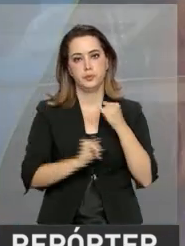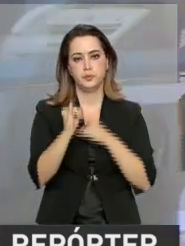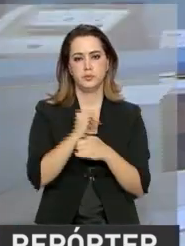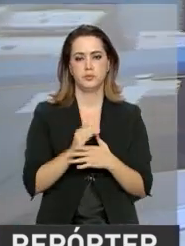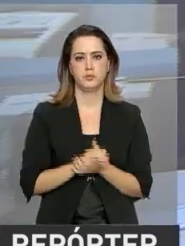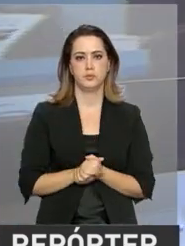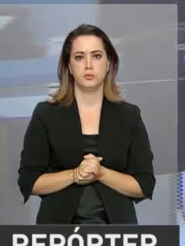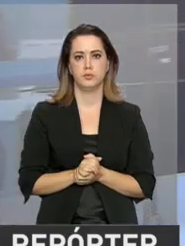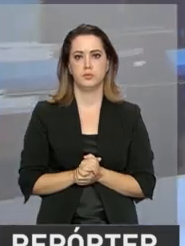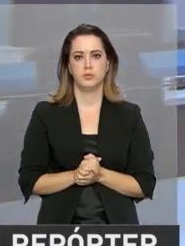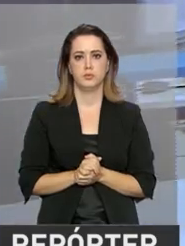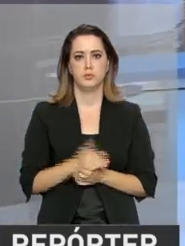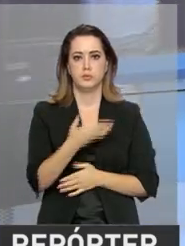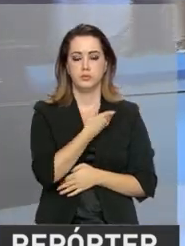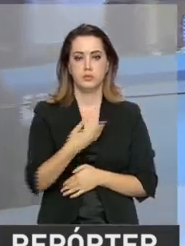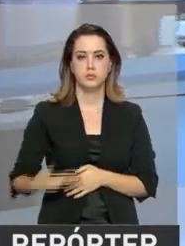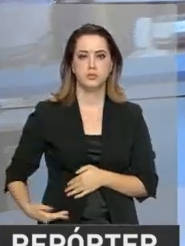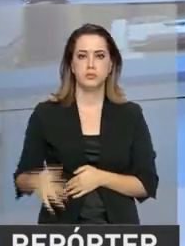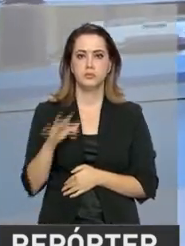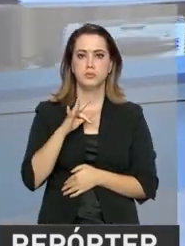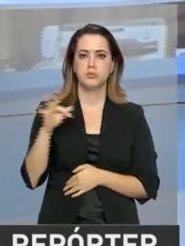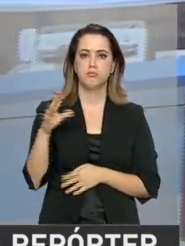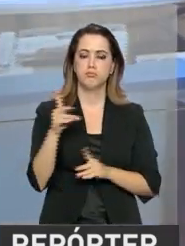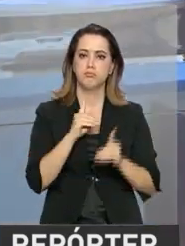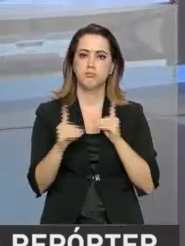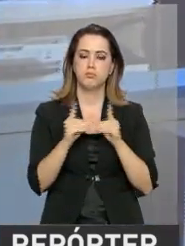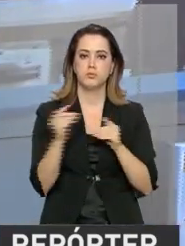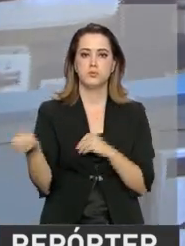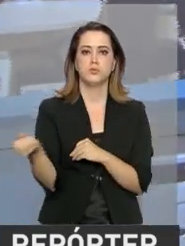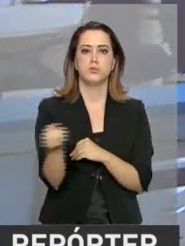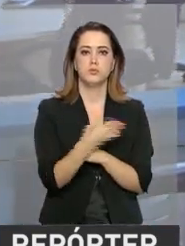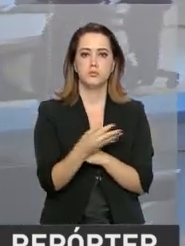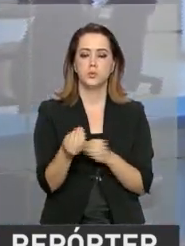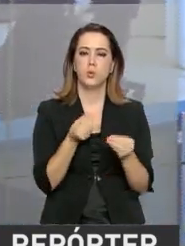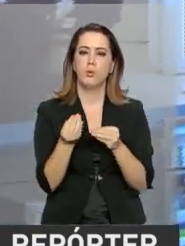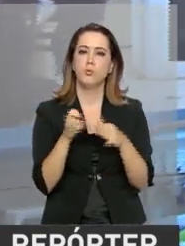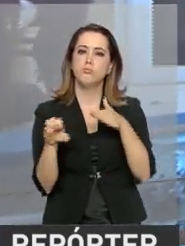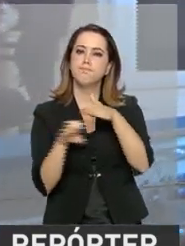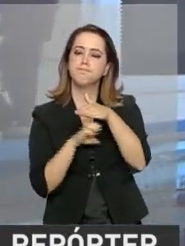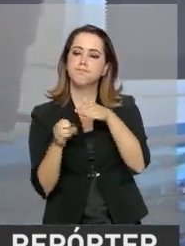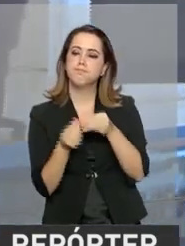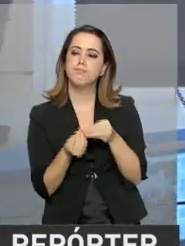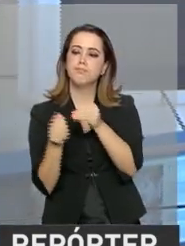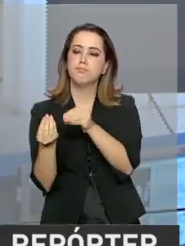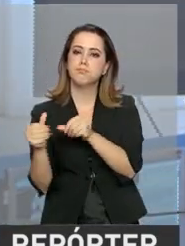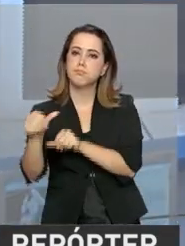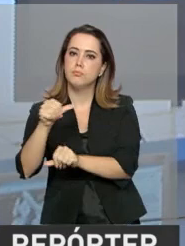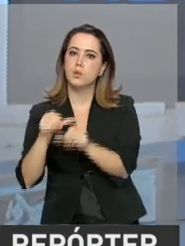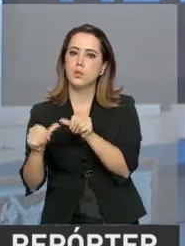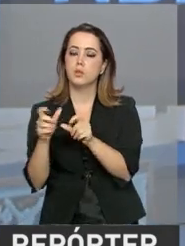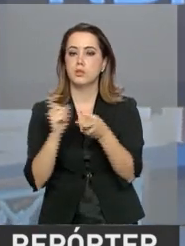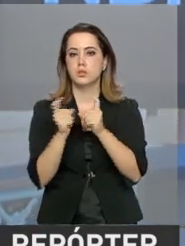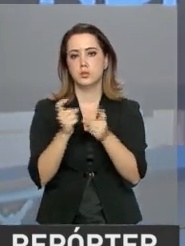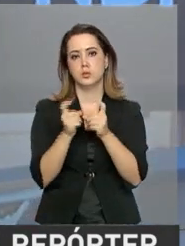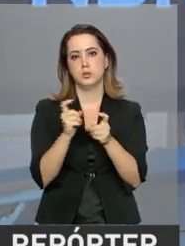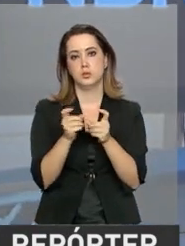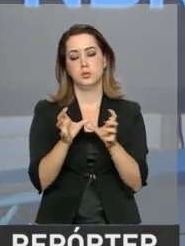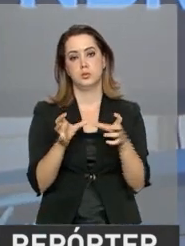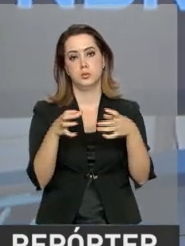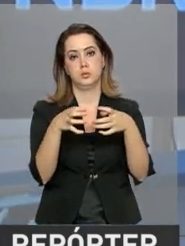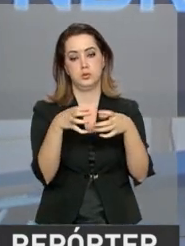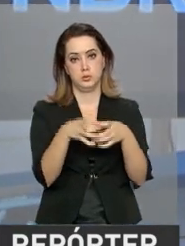aí o governo federal discute o novo modelo para as concessões com o programa de parcerias investimentos